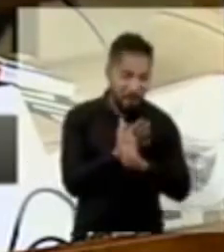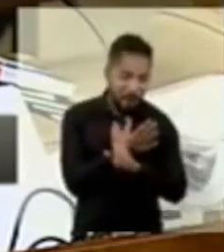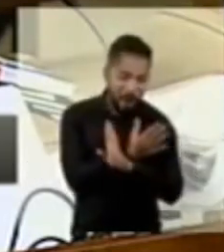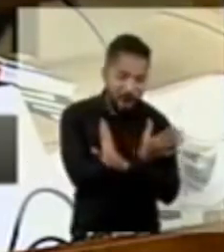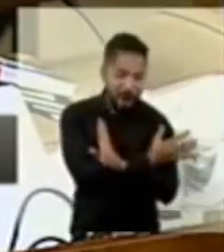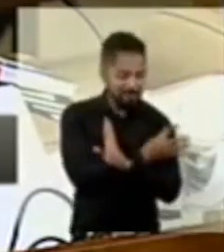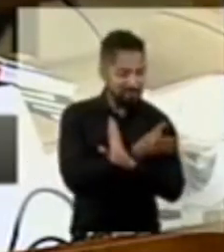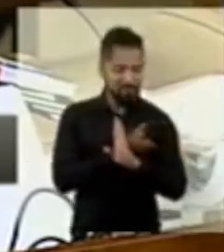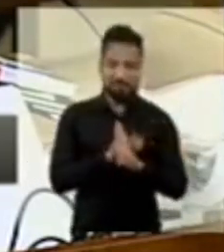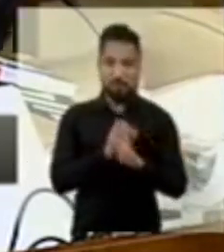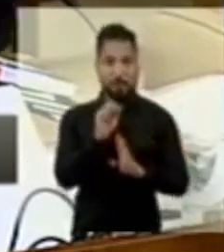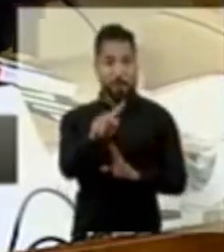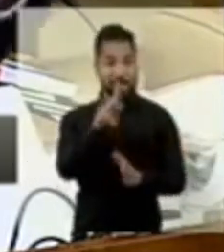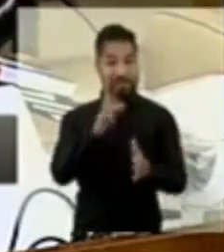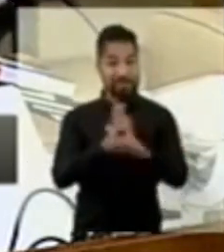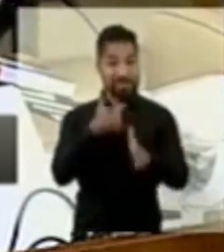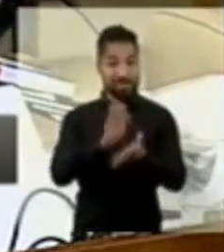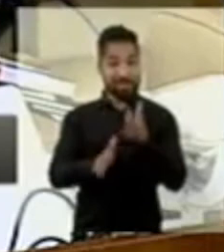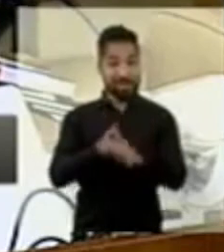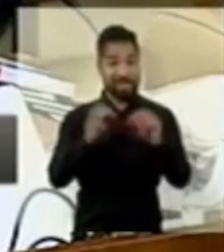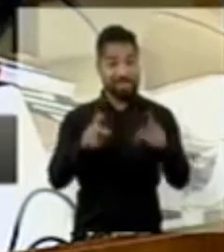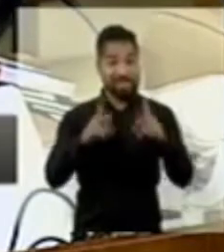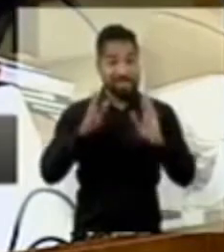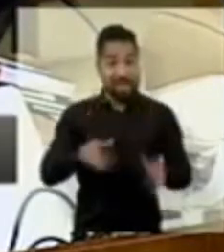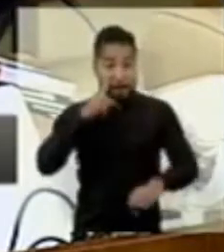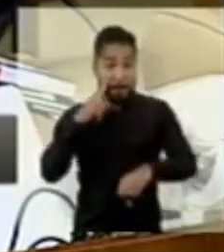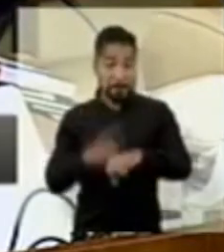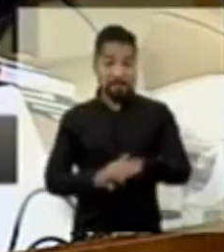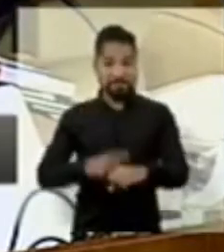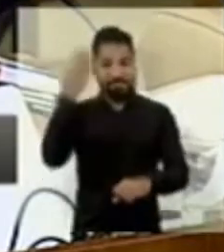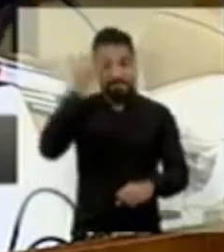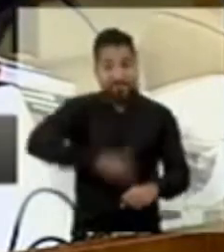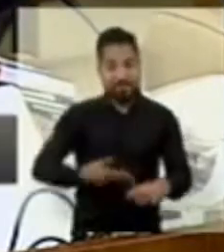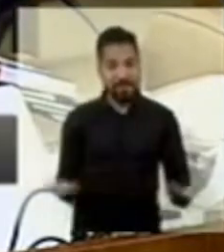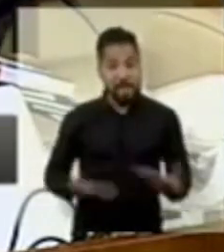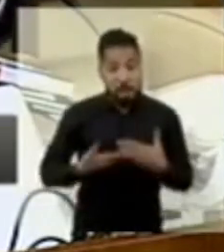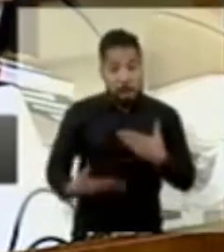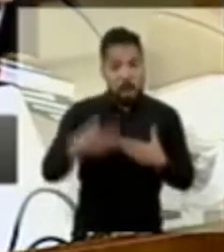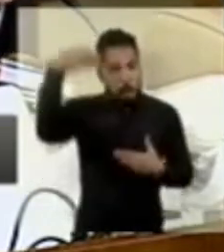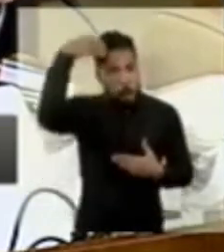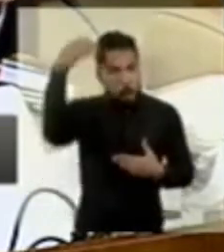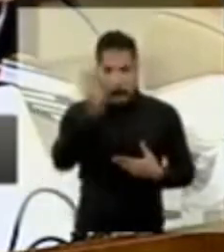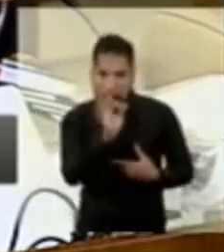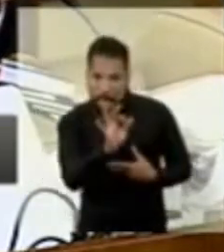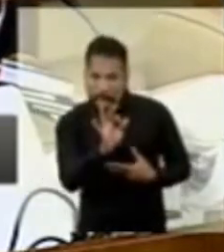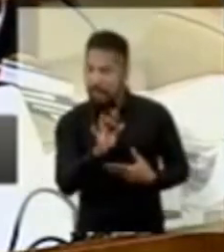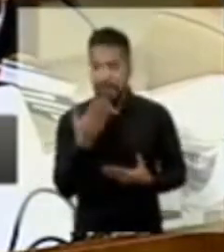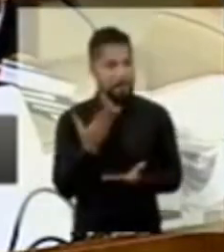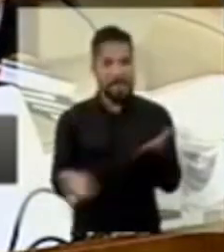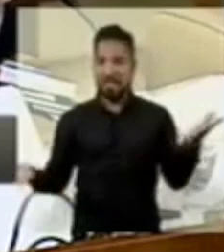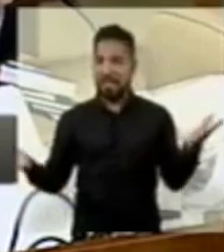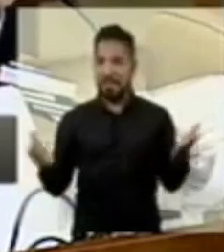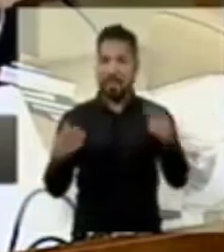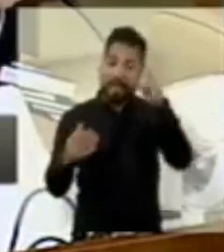não estão mais em questão portanto a partir deste momento a presunção de não culpabilidade perde para o